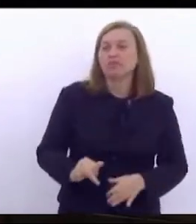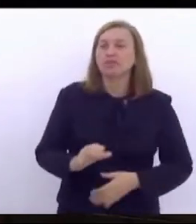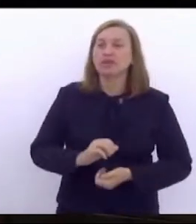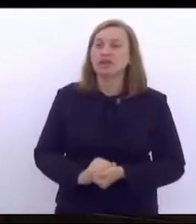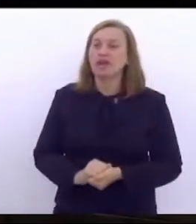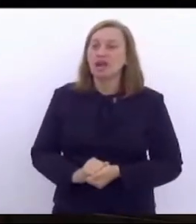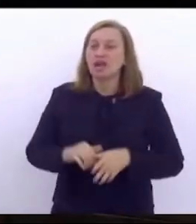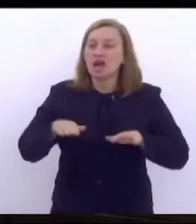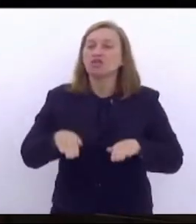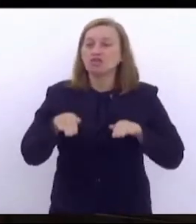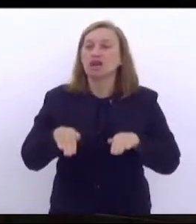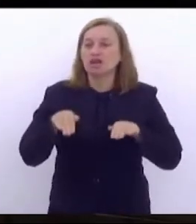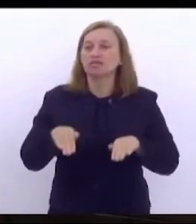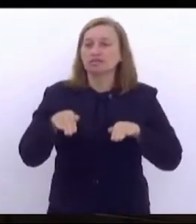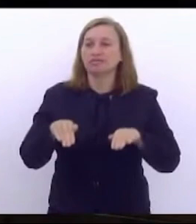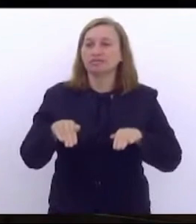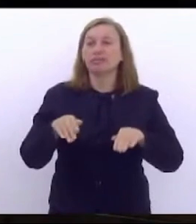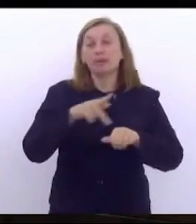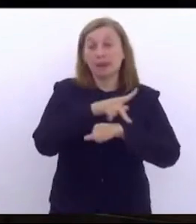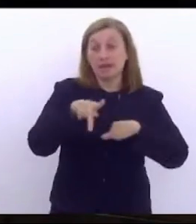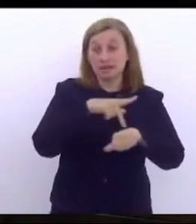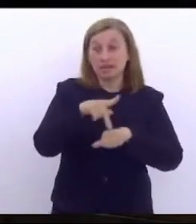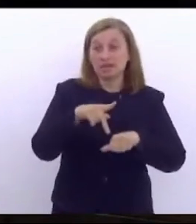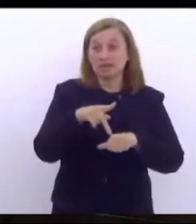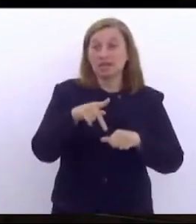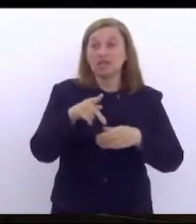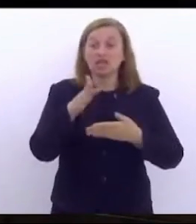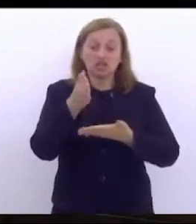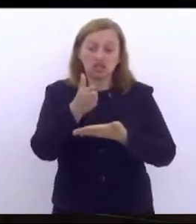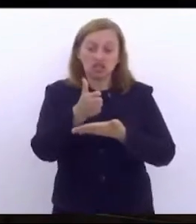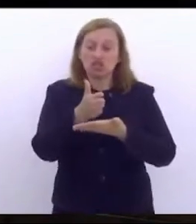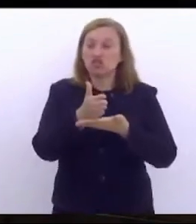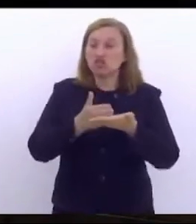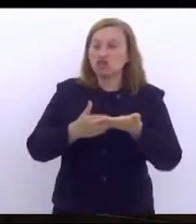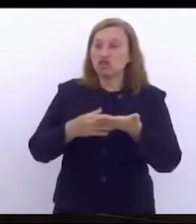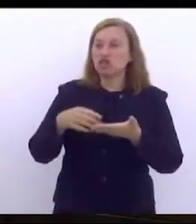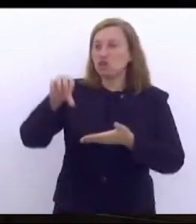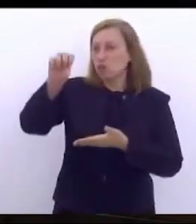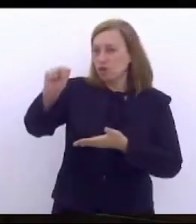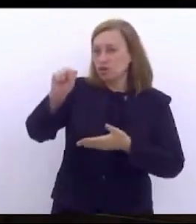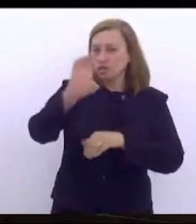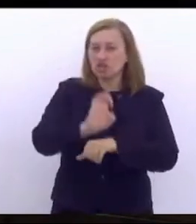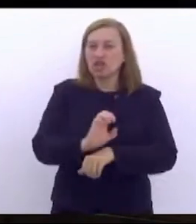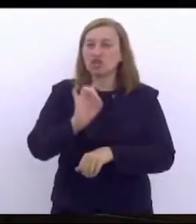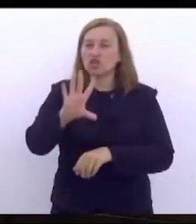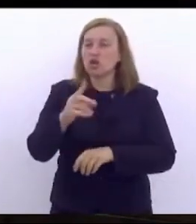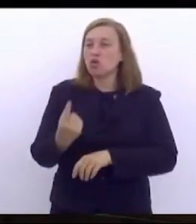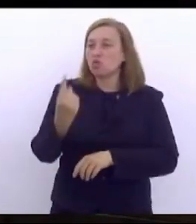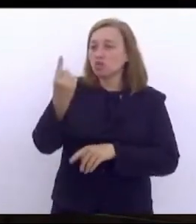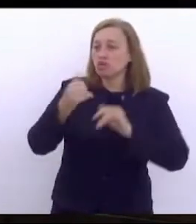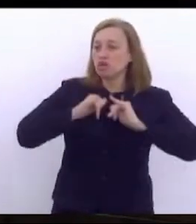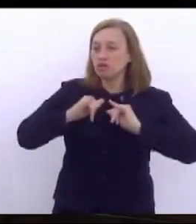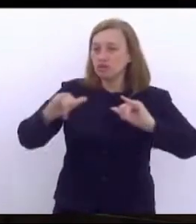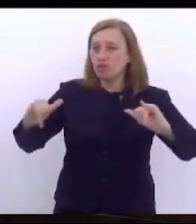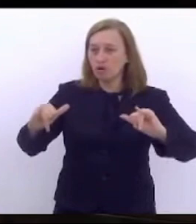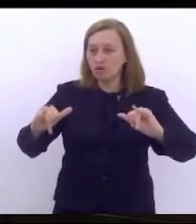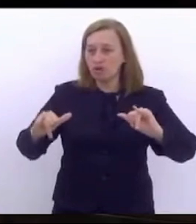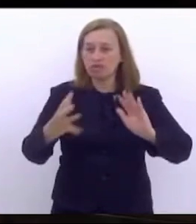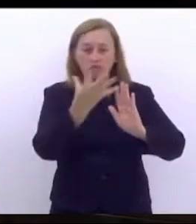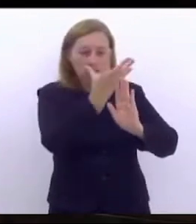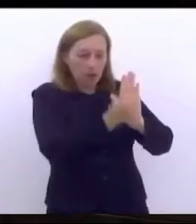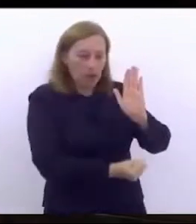Austrália, são 8 estados, o país é dividido em 8 estados, somente um fornece relatório oficial de abortos legais. O aborto